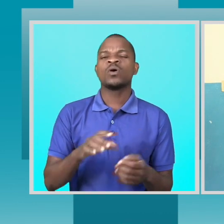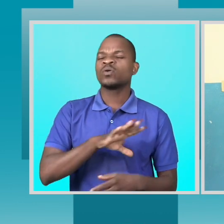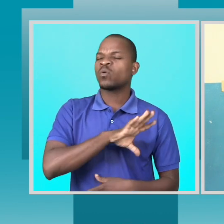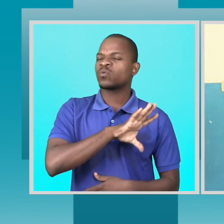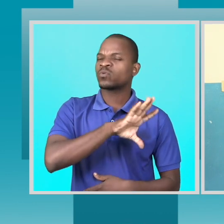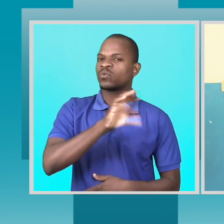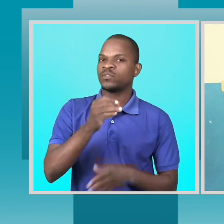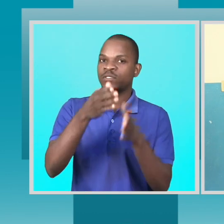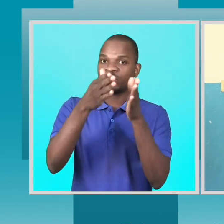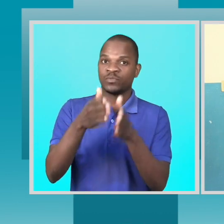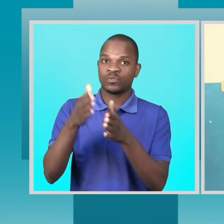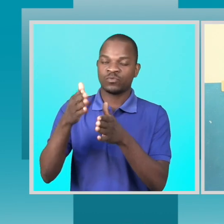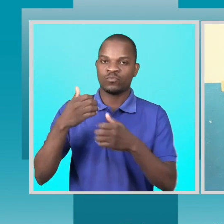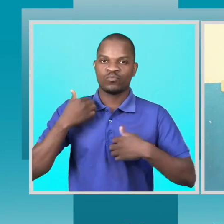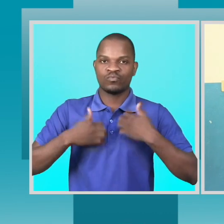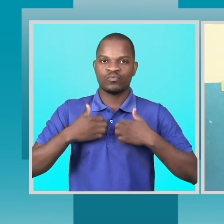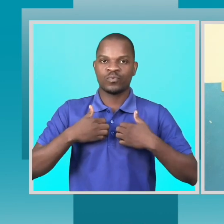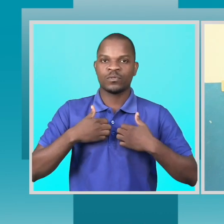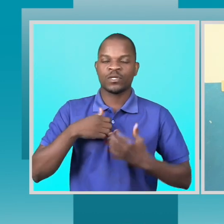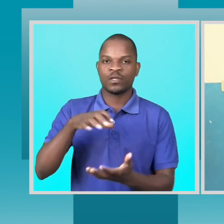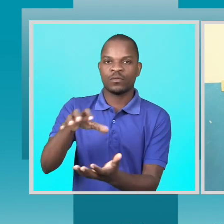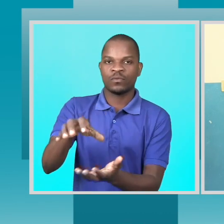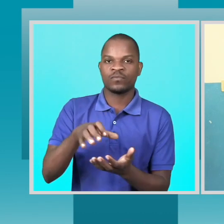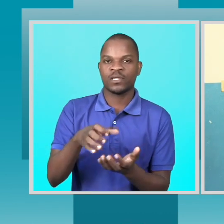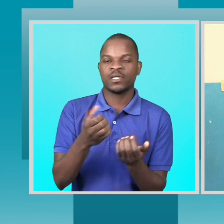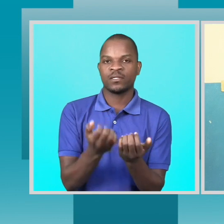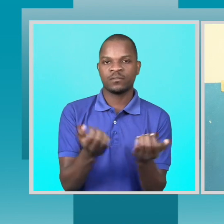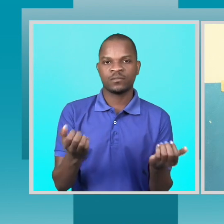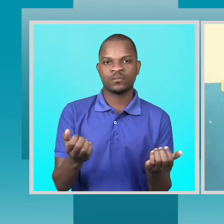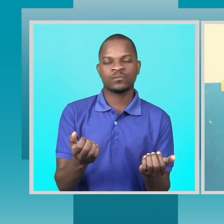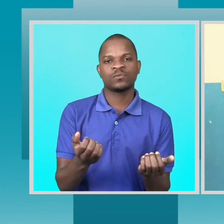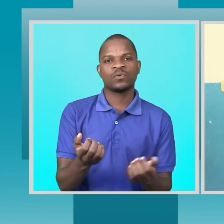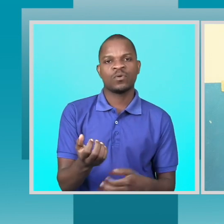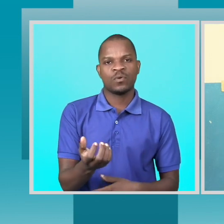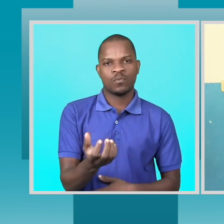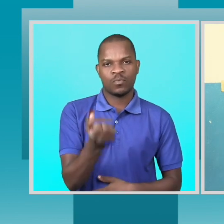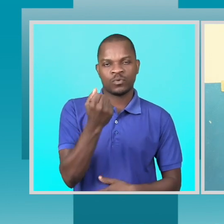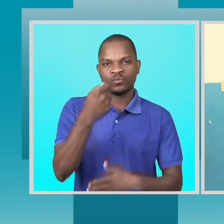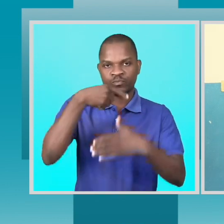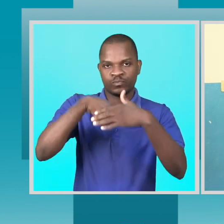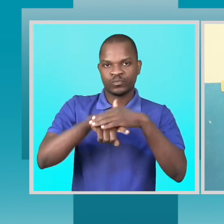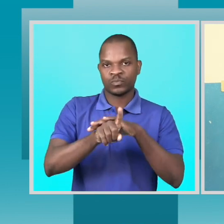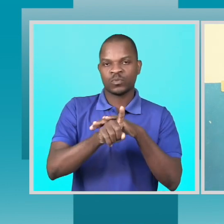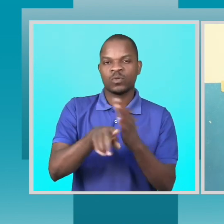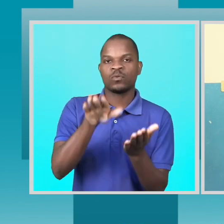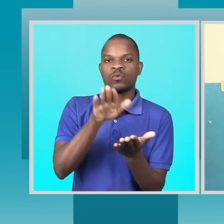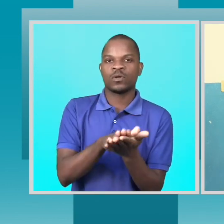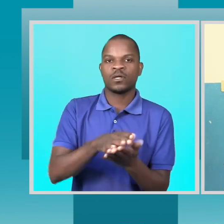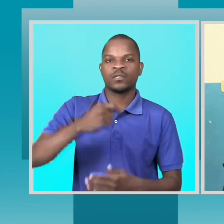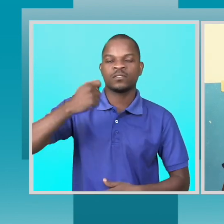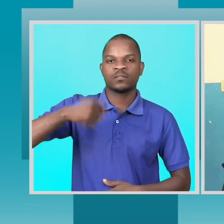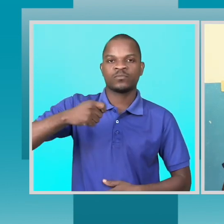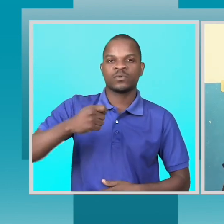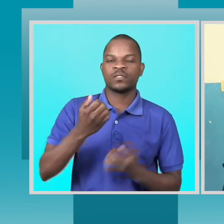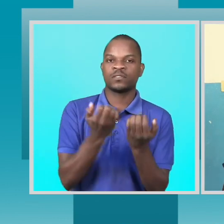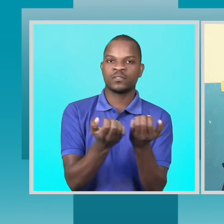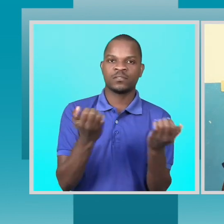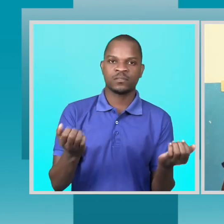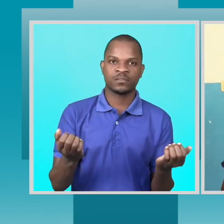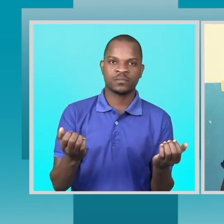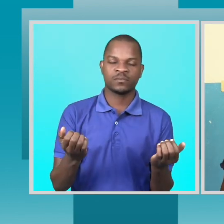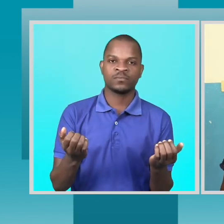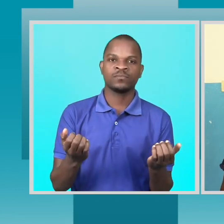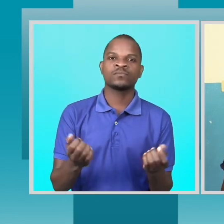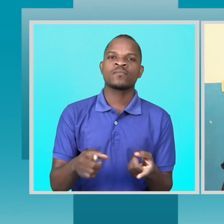Toda pessoa interessada em adotar uma criança deve dirigir-se ao Tribunal de Menores.